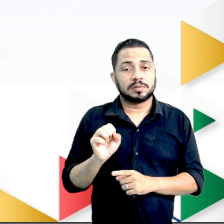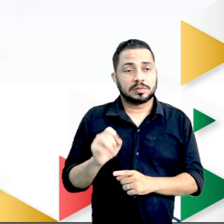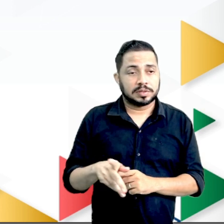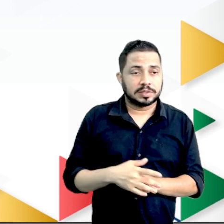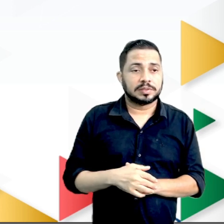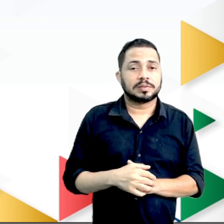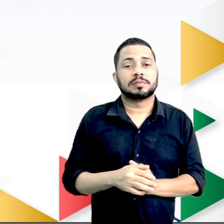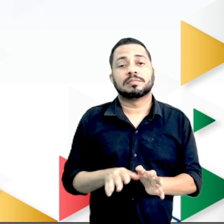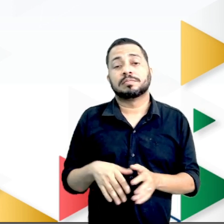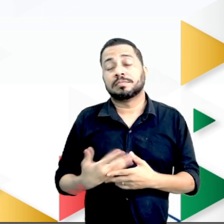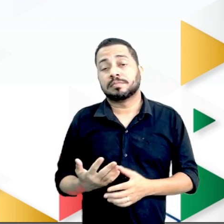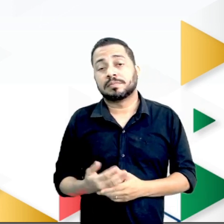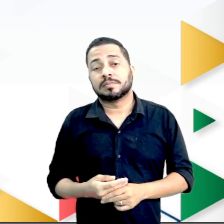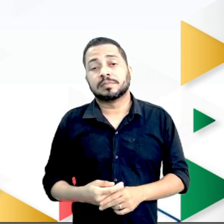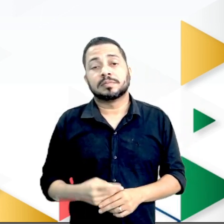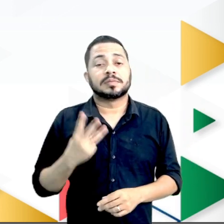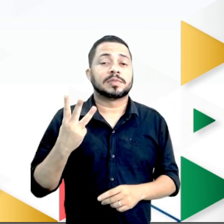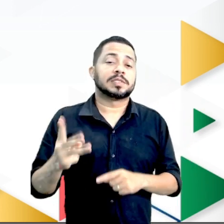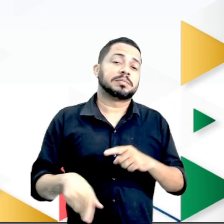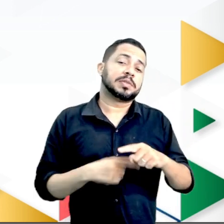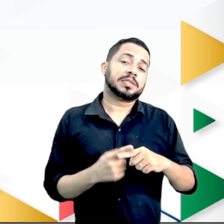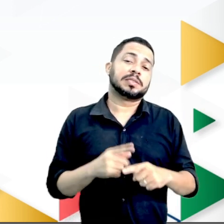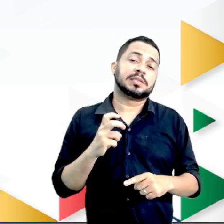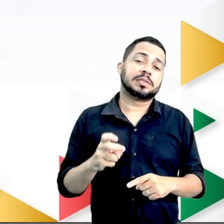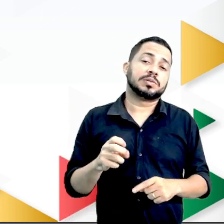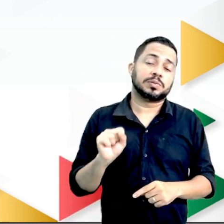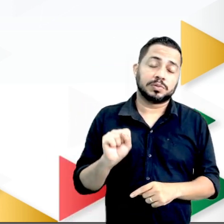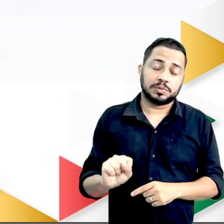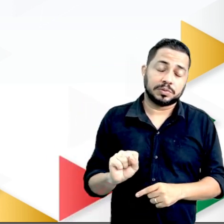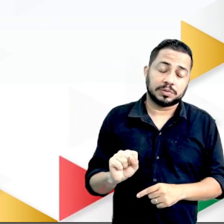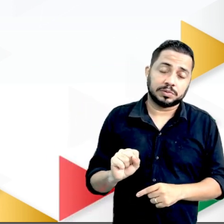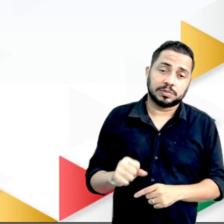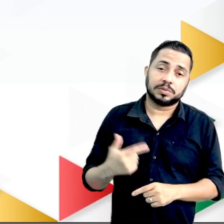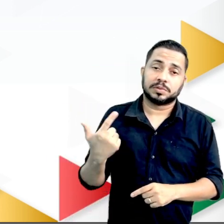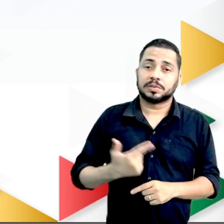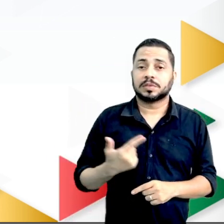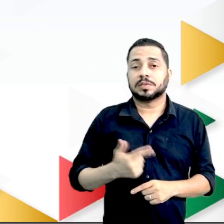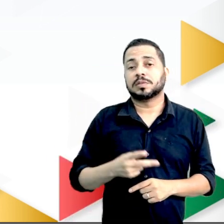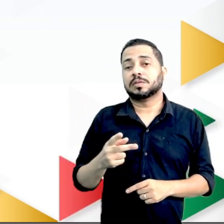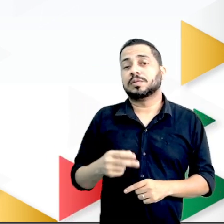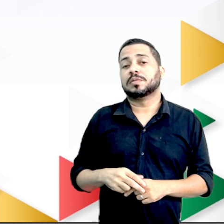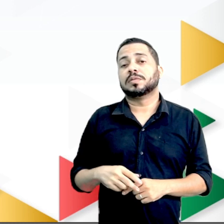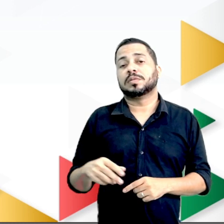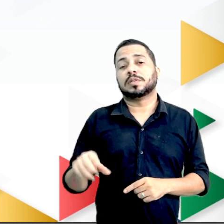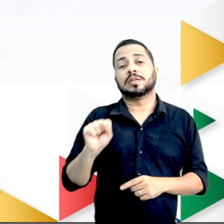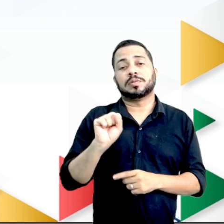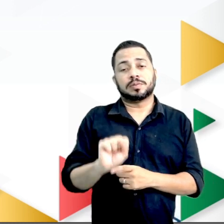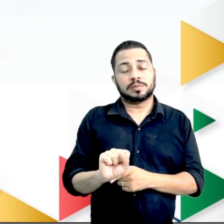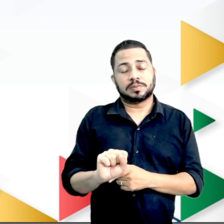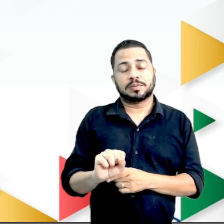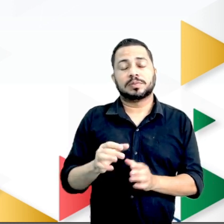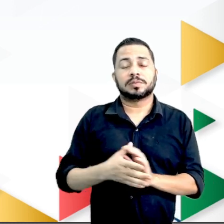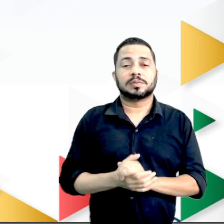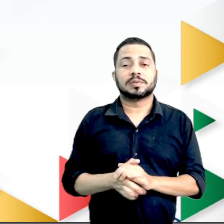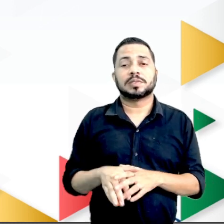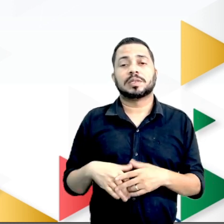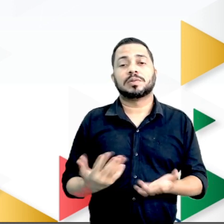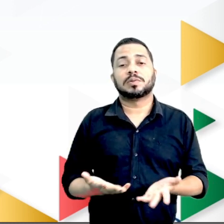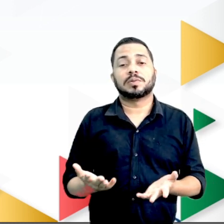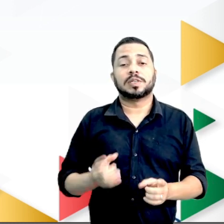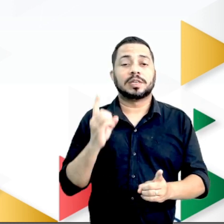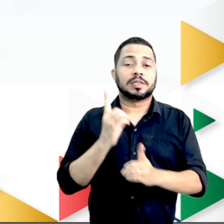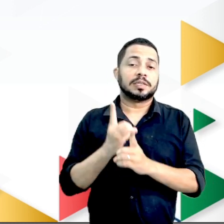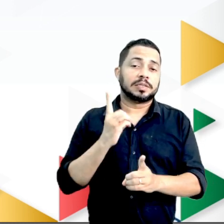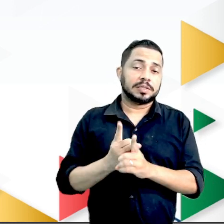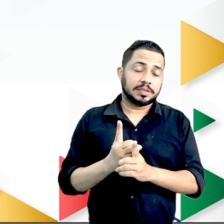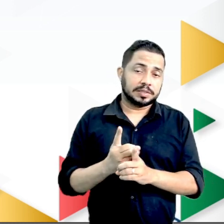obrigado, Manuel. Então, 3 mais 5 vai dar 8. O segundo termo vale 8, beleza? Agora vamos